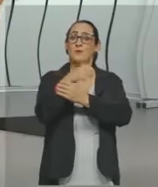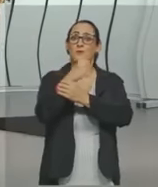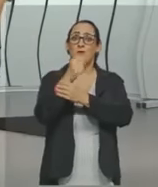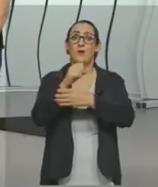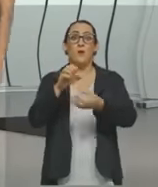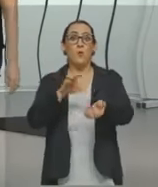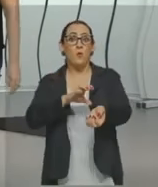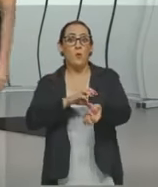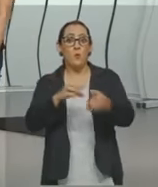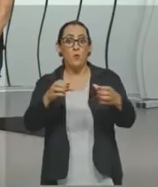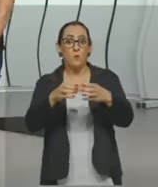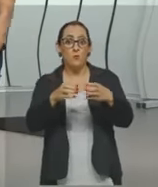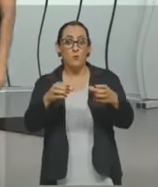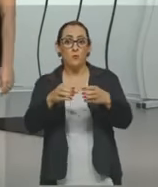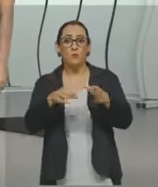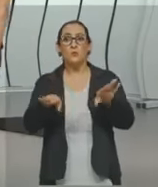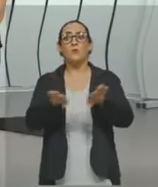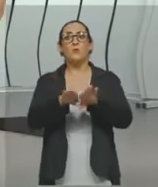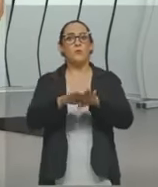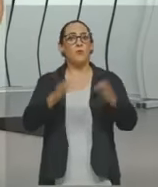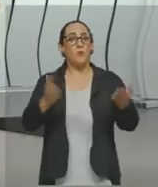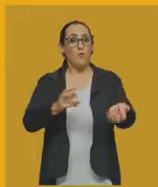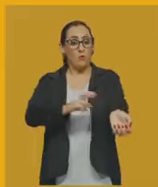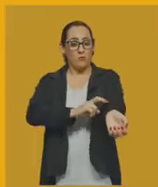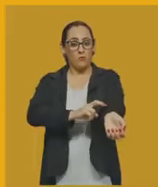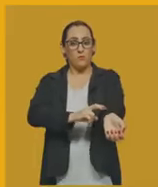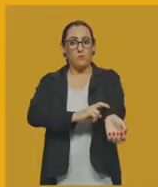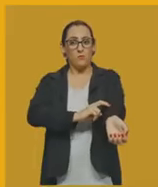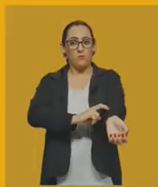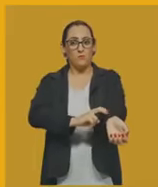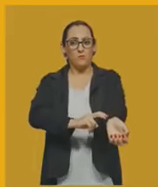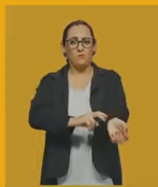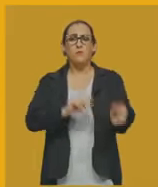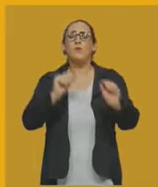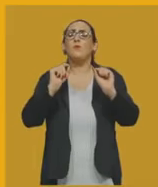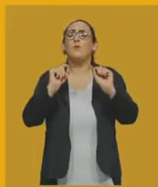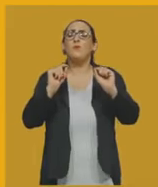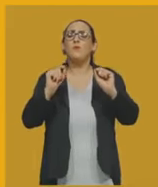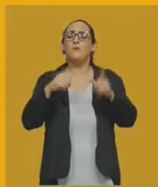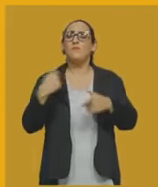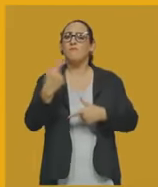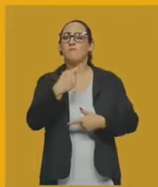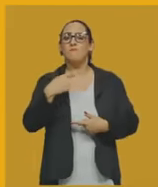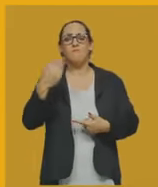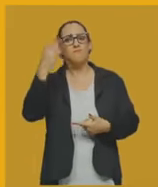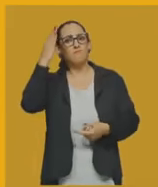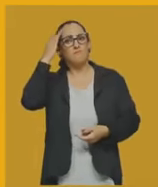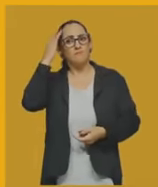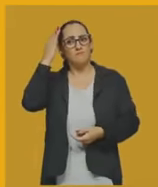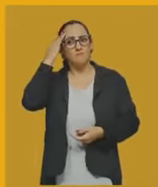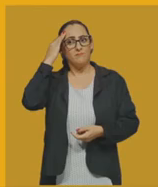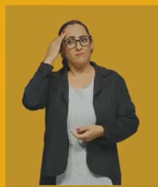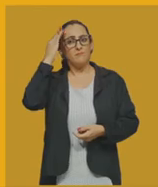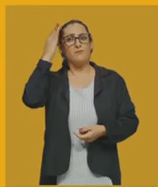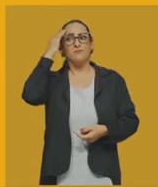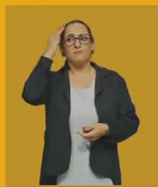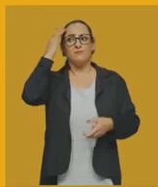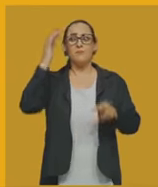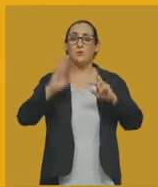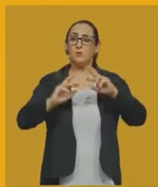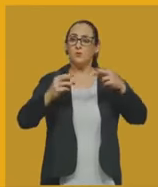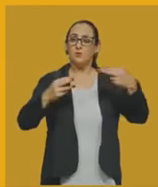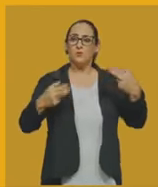focar no sistema nervoso. O que a gente vai aprender hoje? Nós vamos compreender a estrutura do